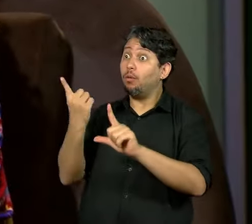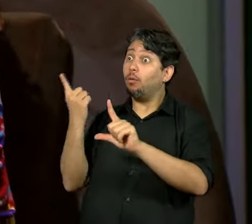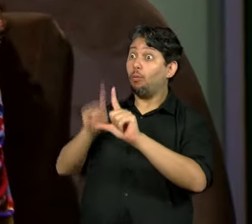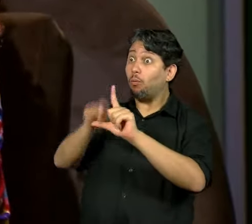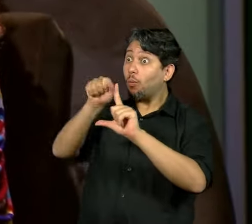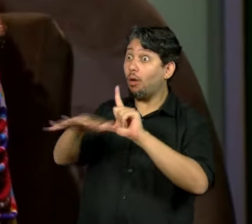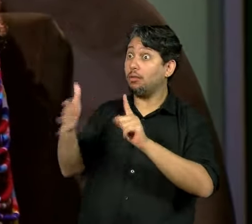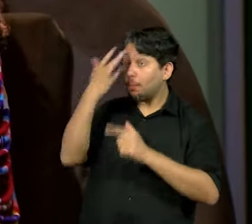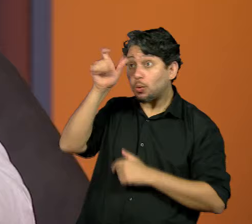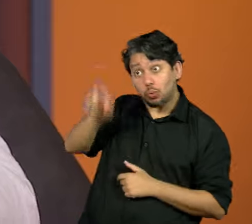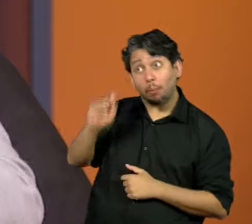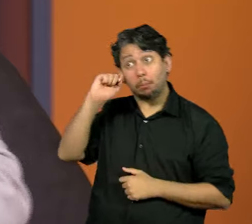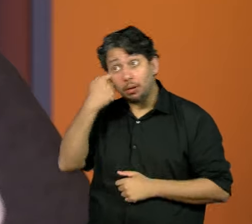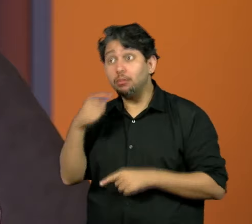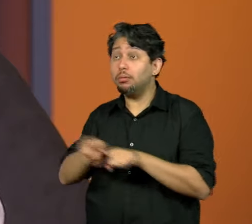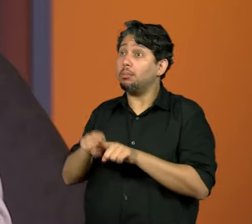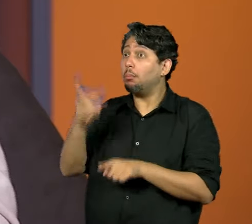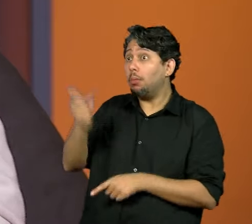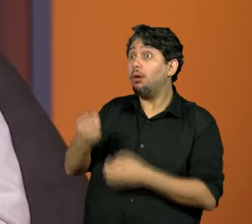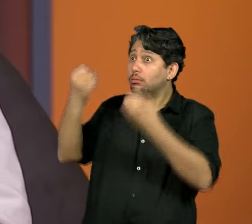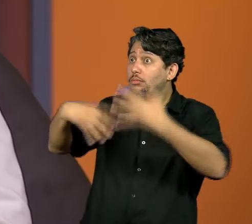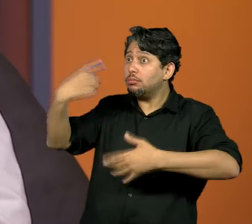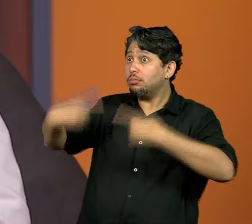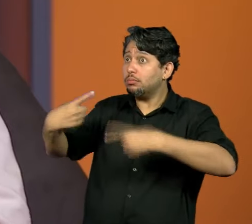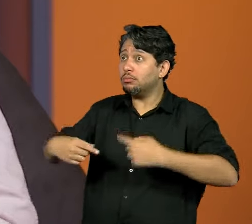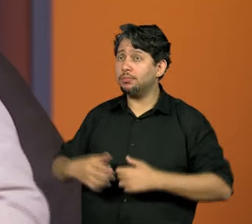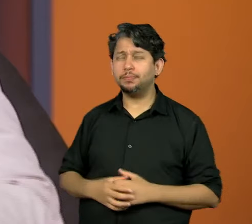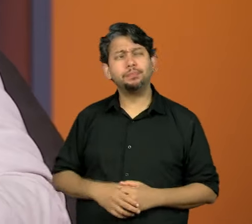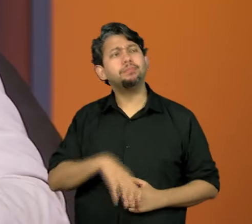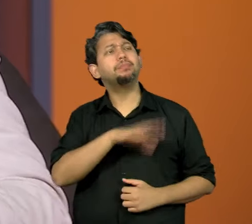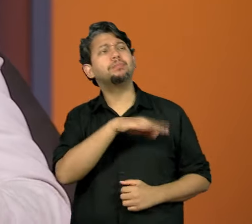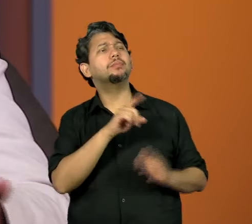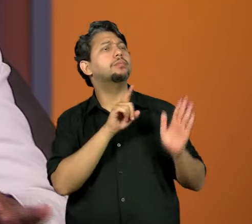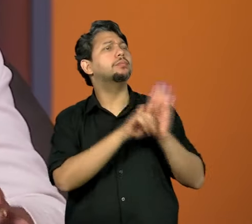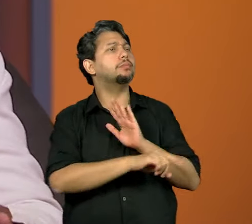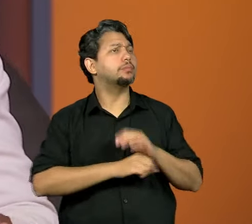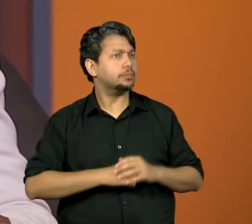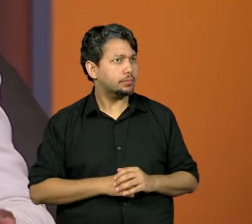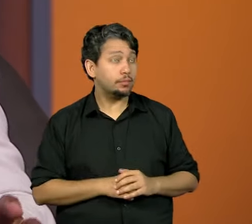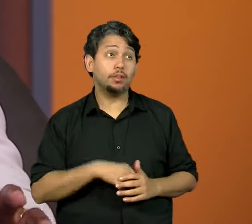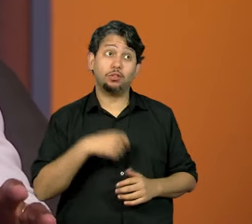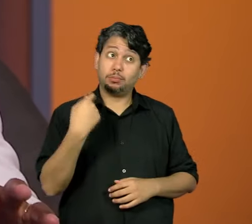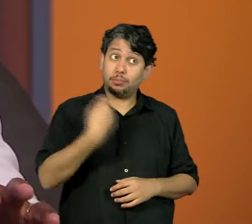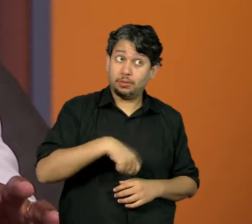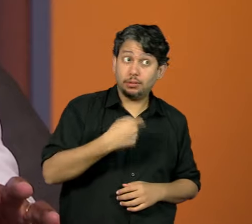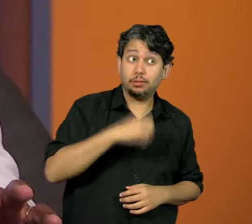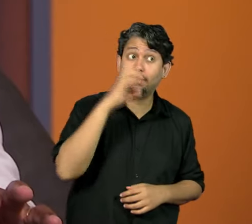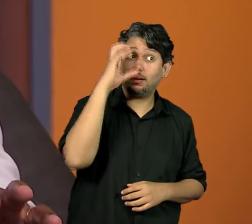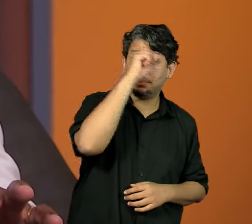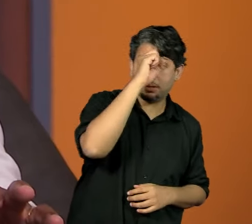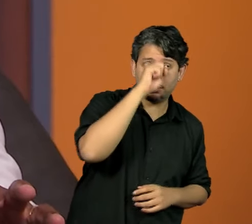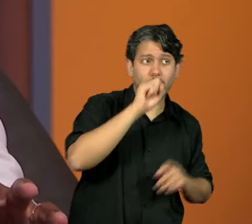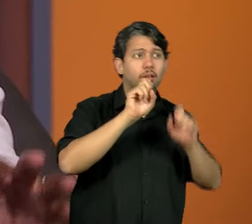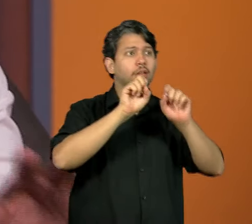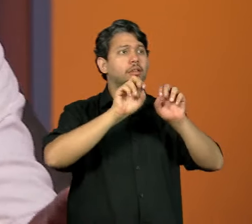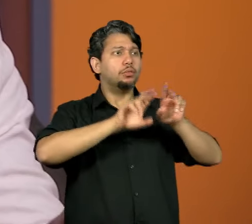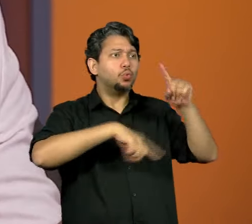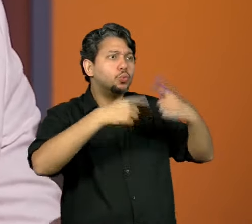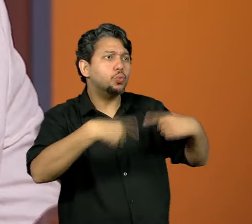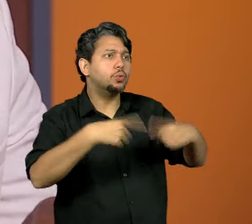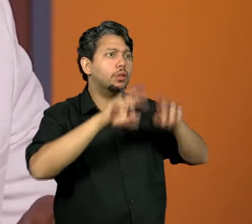esse tema nas redes sociais. Ô Marcos, mas quer dizer que tanto quanto o letramento racial, quase que se